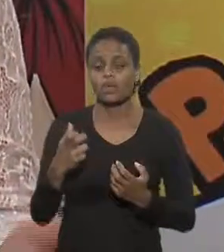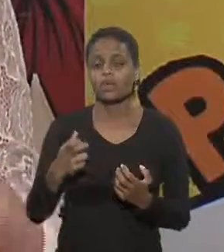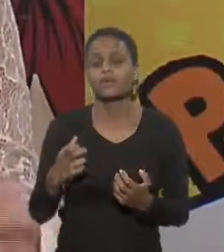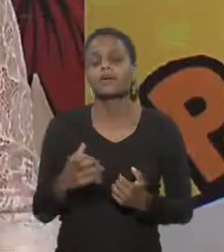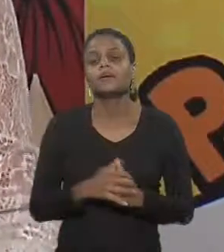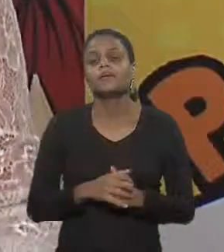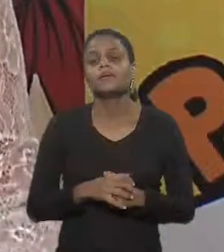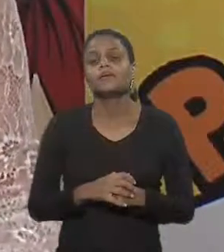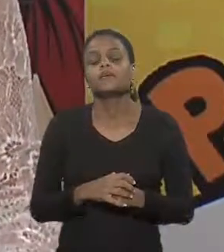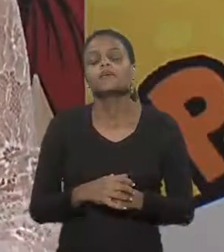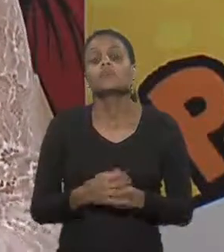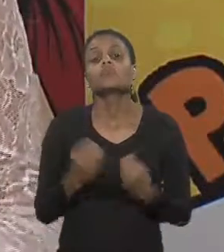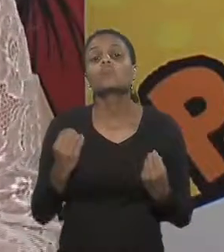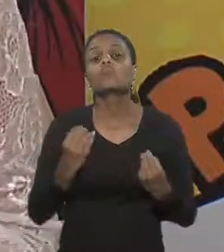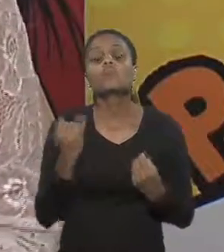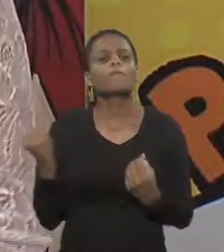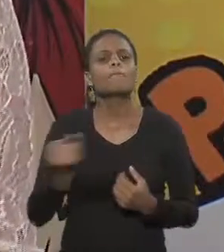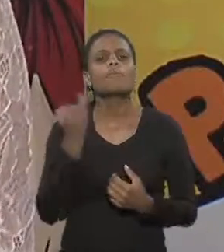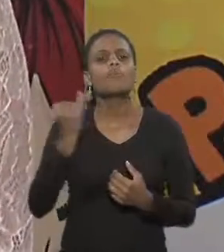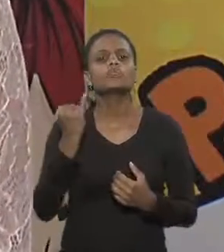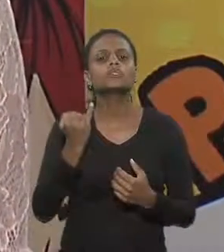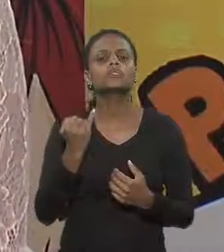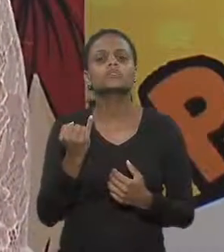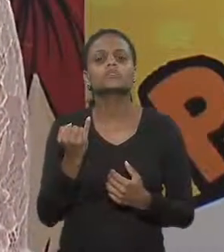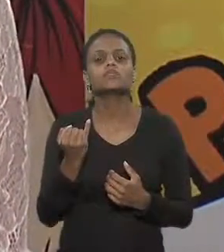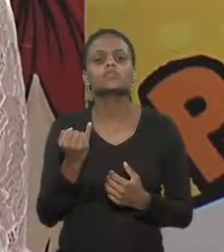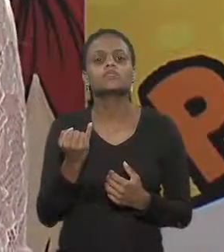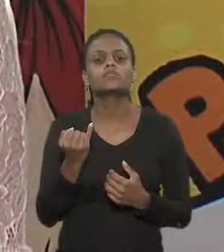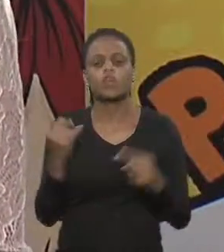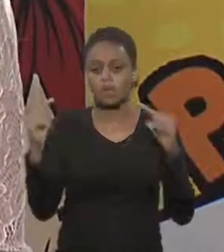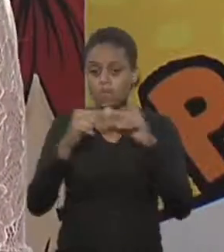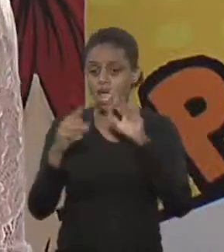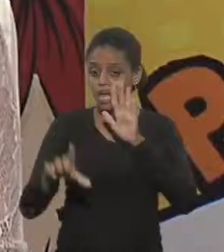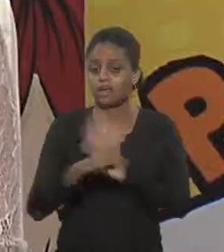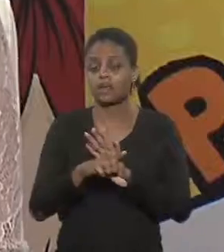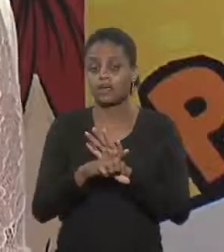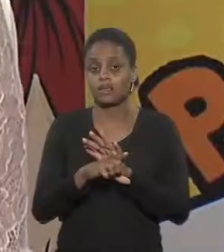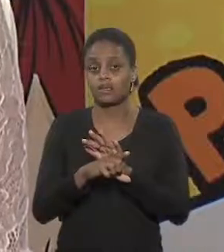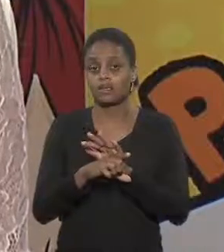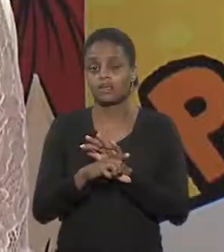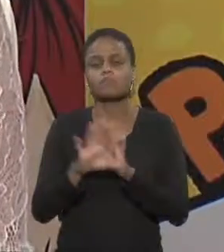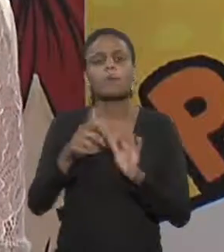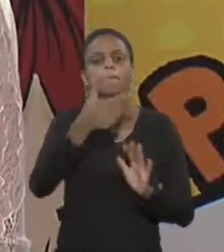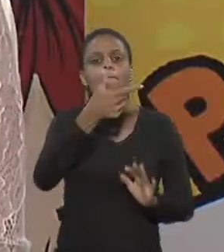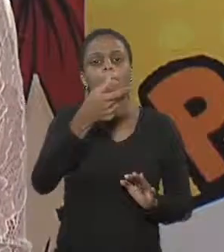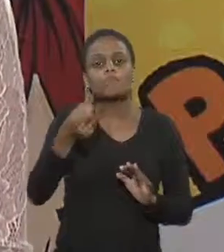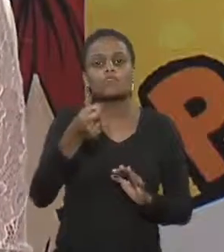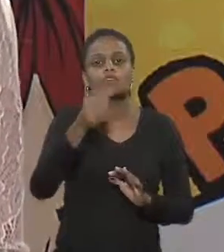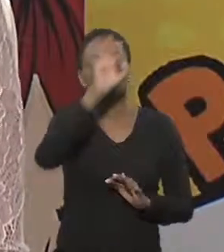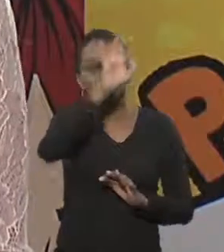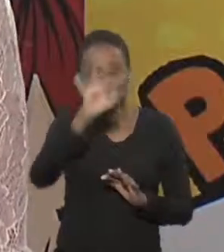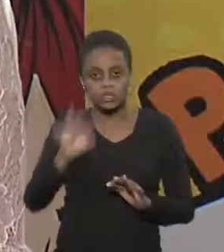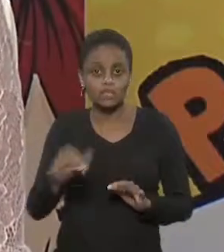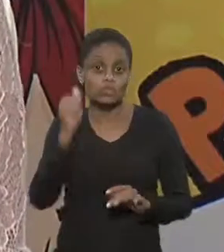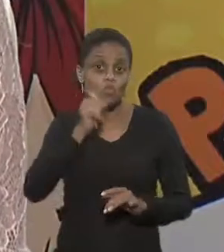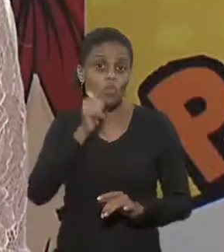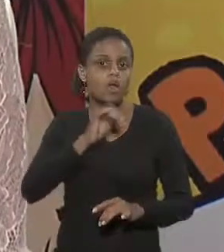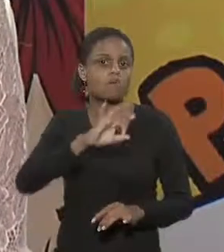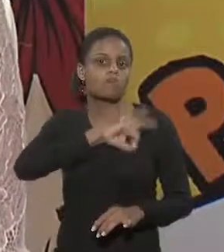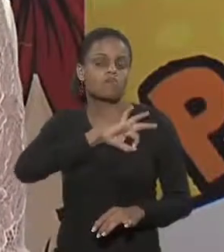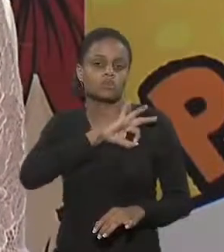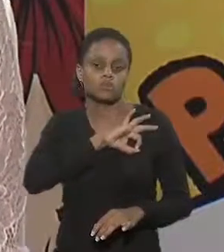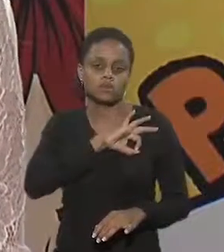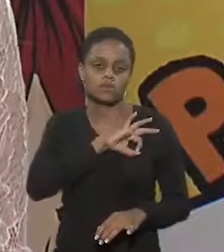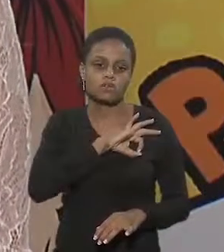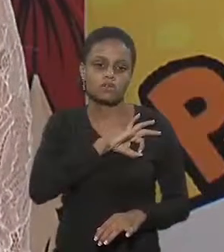humilhantes, né, para muitas delas. Qual a importância de se garantir, como diz a lei, pelo menos 20%